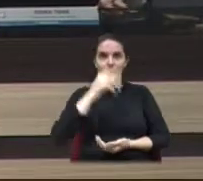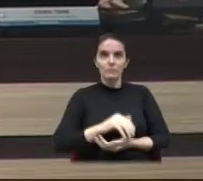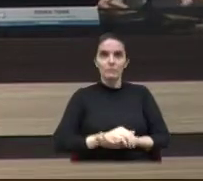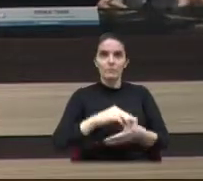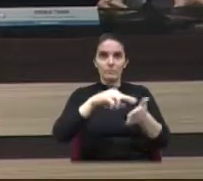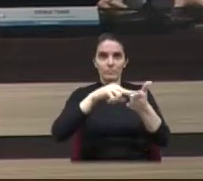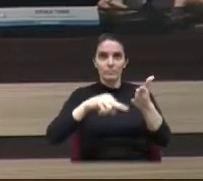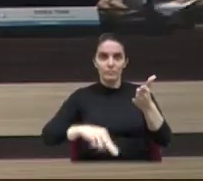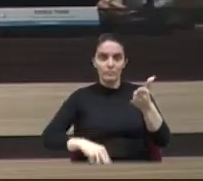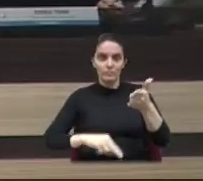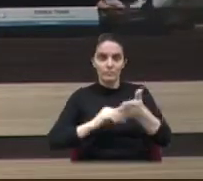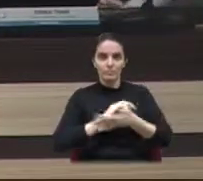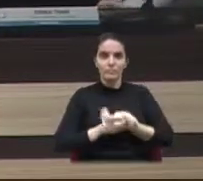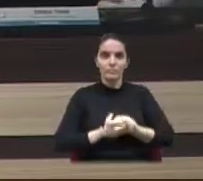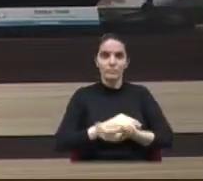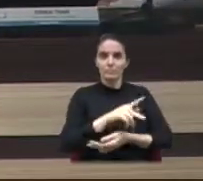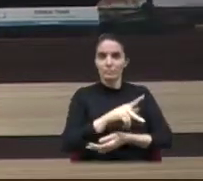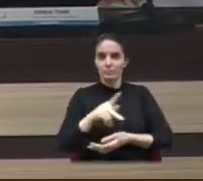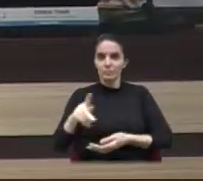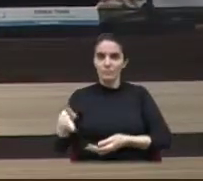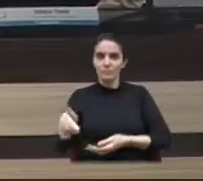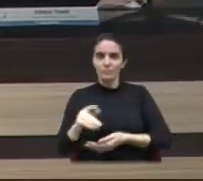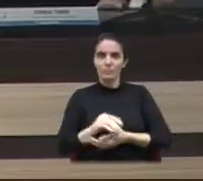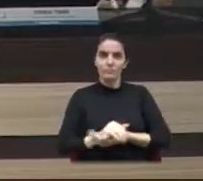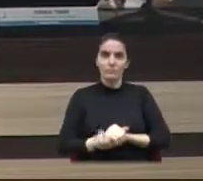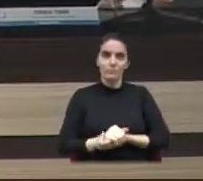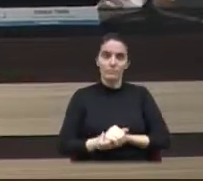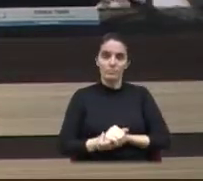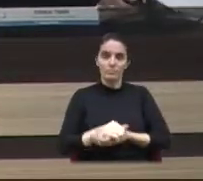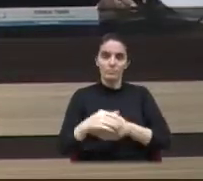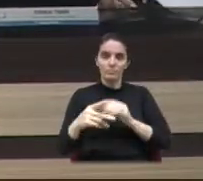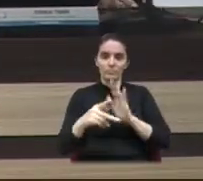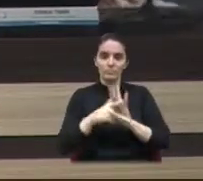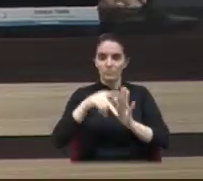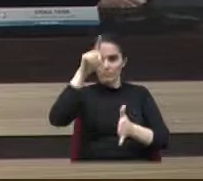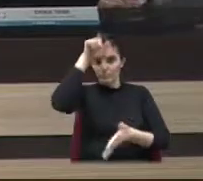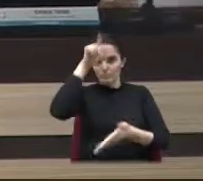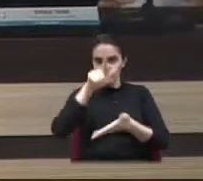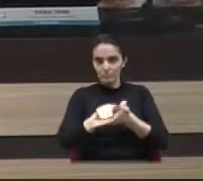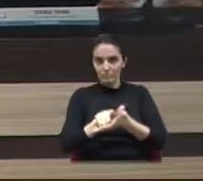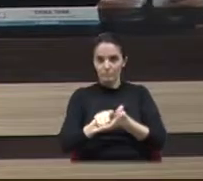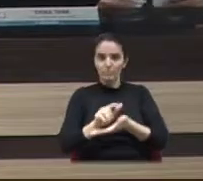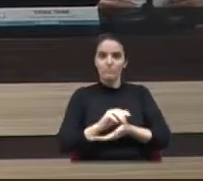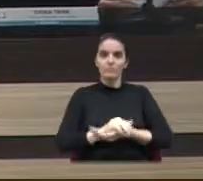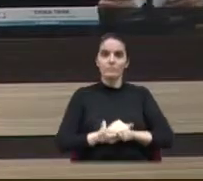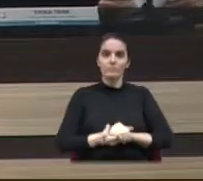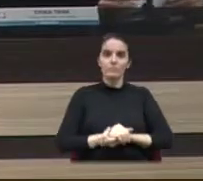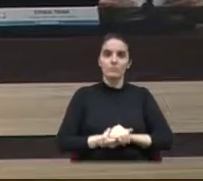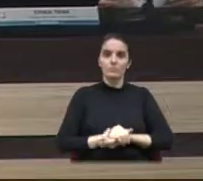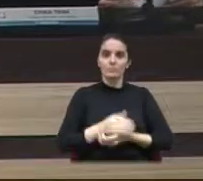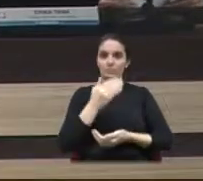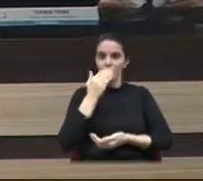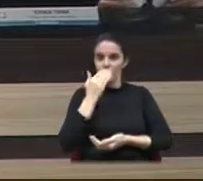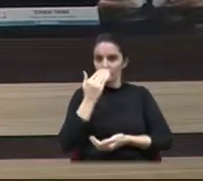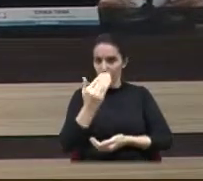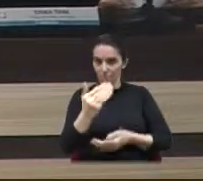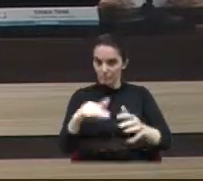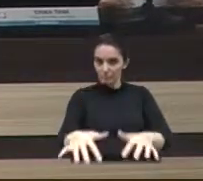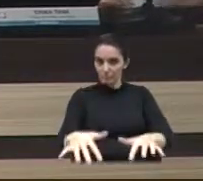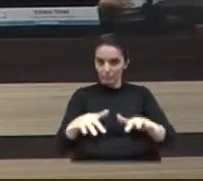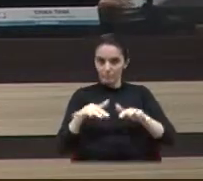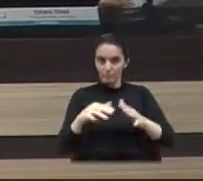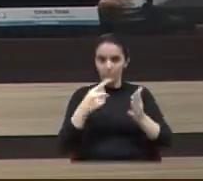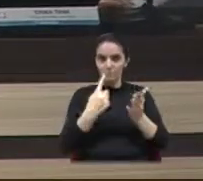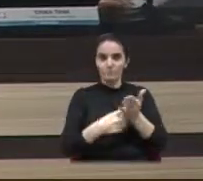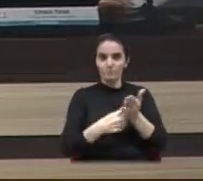lido. Senhor presidente, há um requerimento dos líderes dos blocos. Requerimento. Requeremos ao plenário, nos